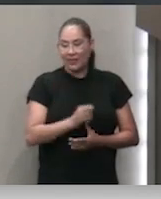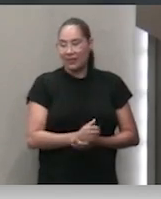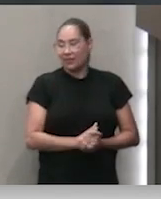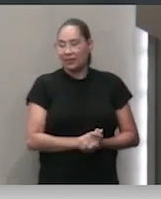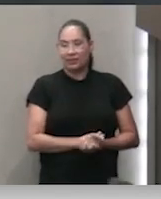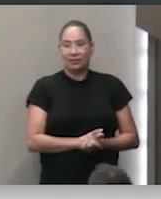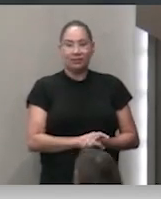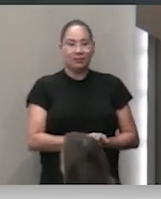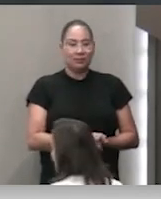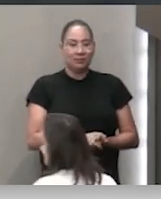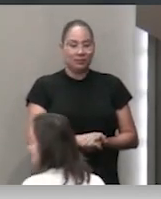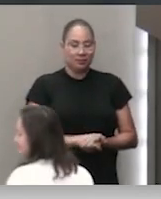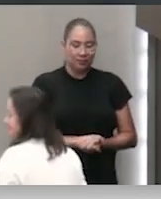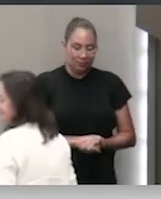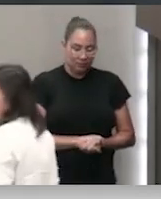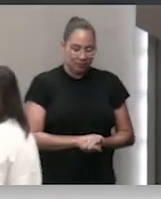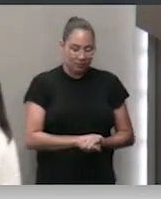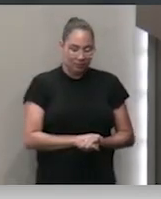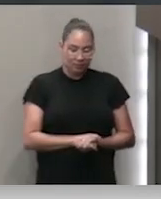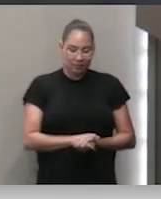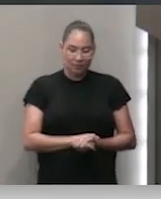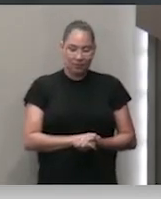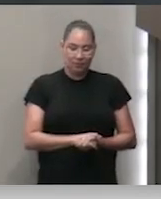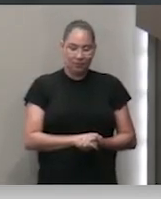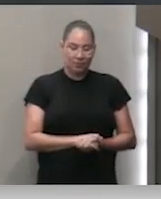Vereadora Eva Valéria Lorenzato.